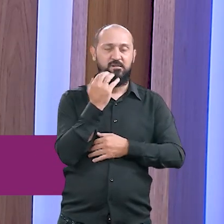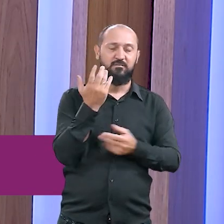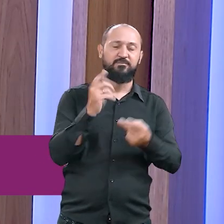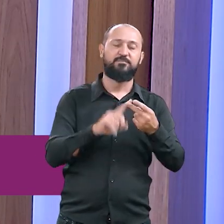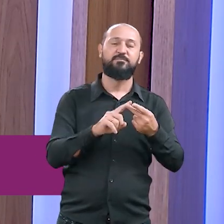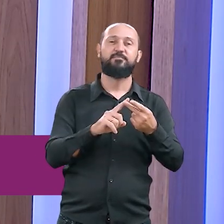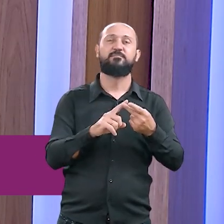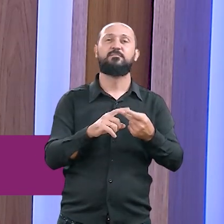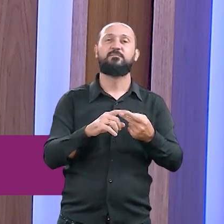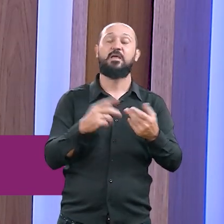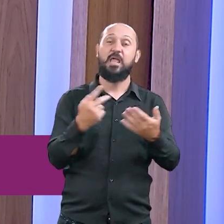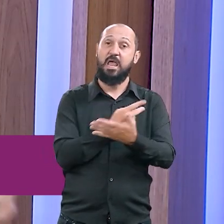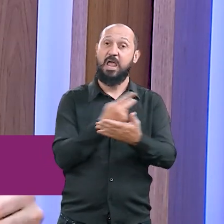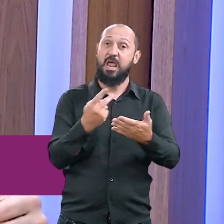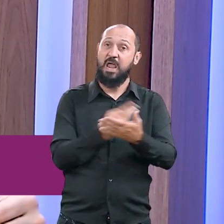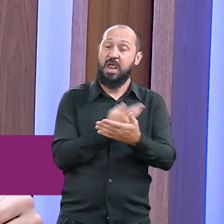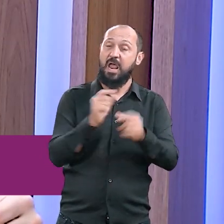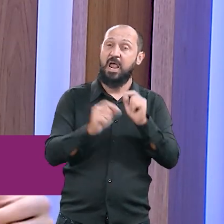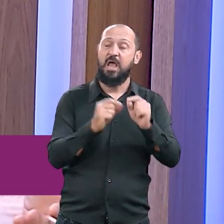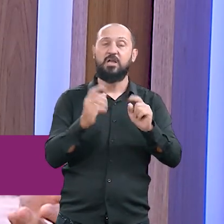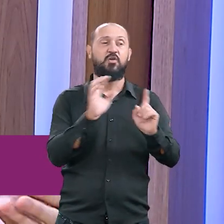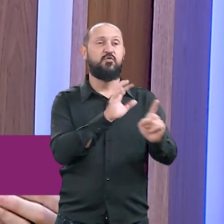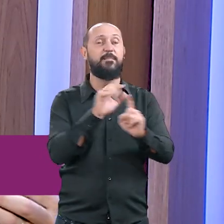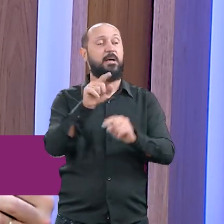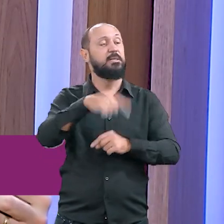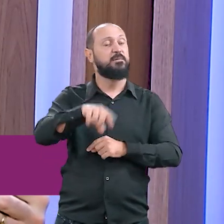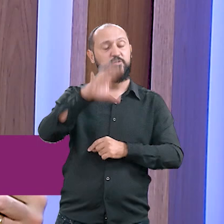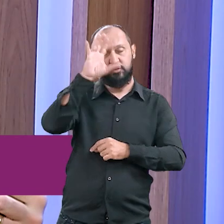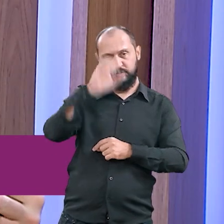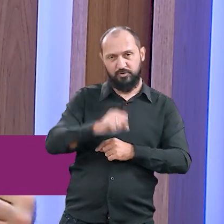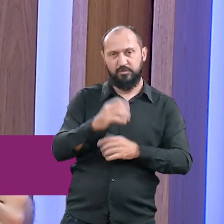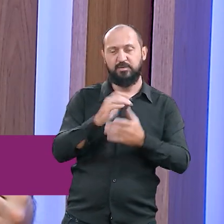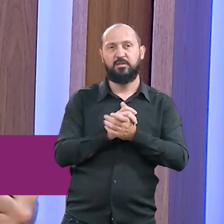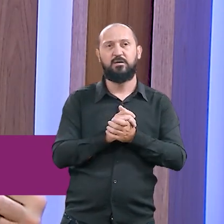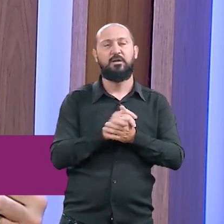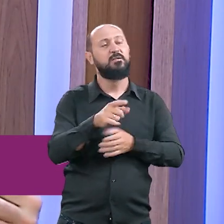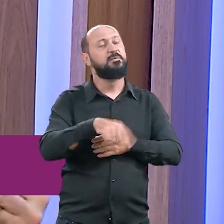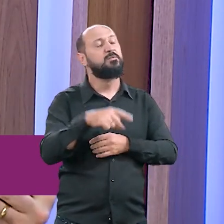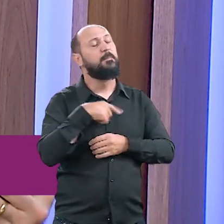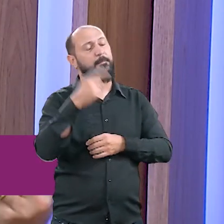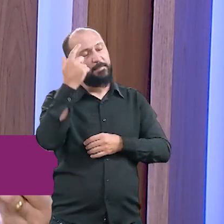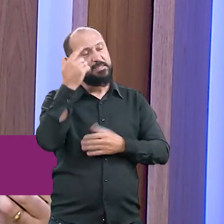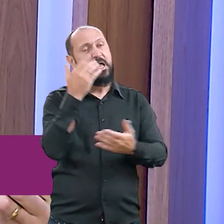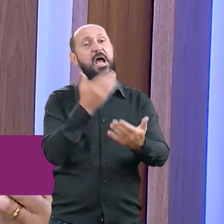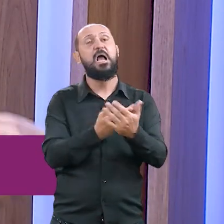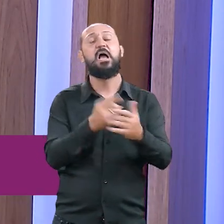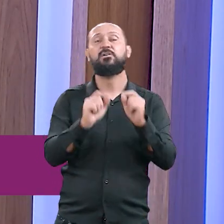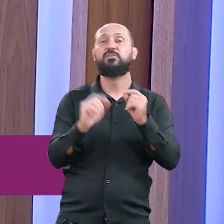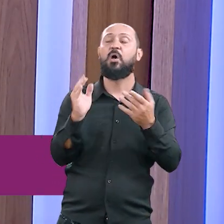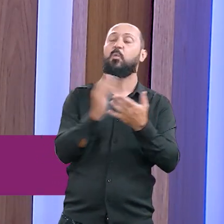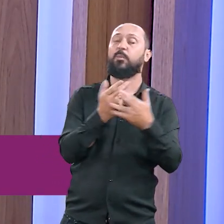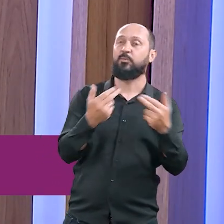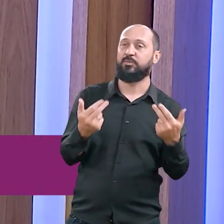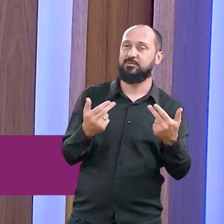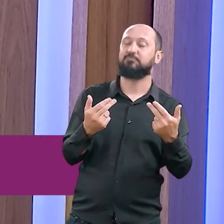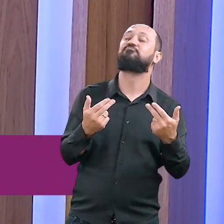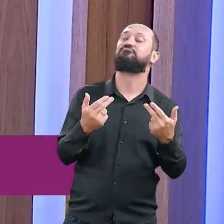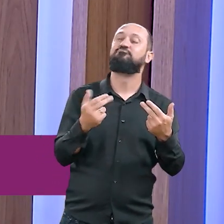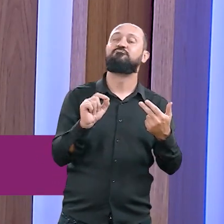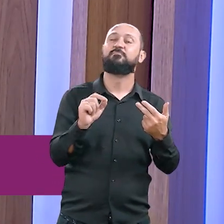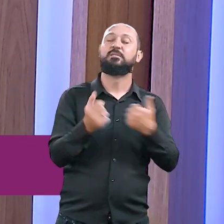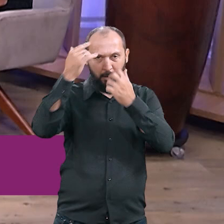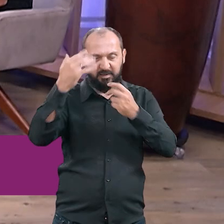aquela pessoa tenha algum grau de formação que nos dê a ideia de autoridade, vale refletir sobre o que você está recebendo. Porque, de